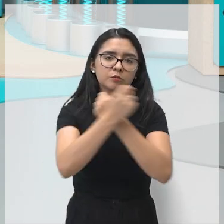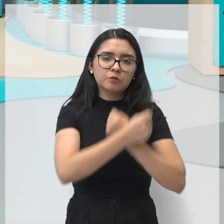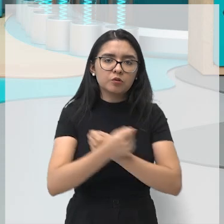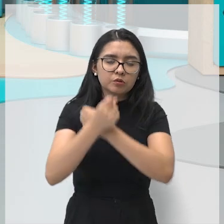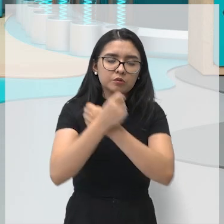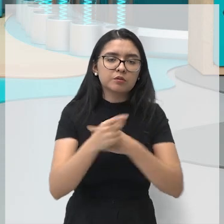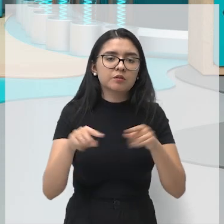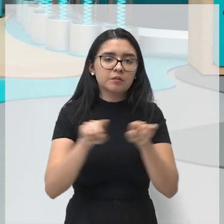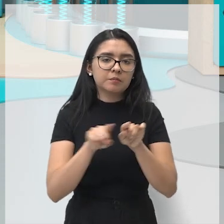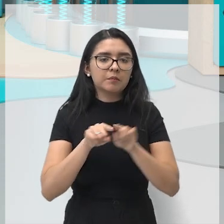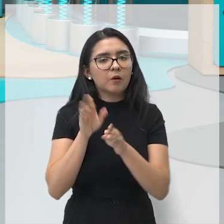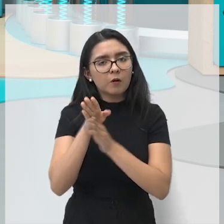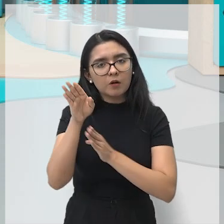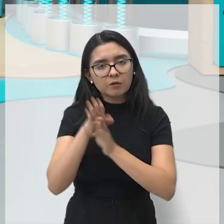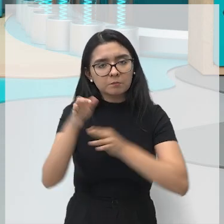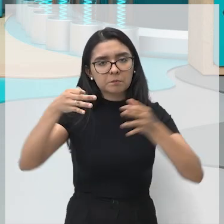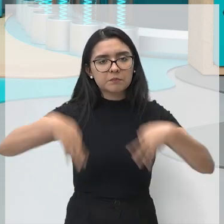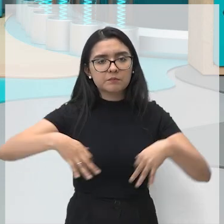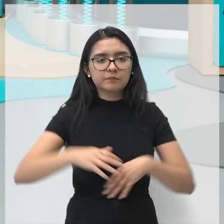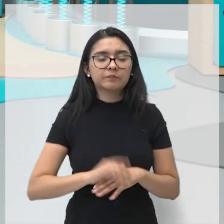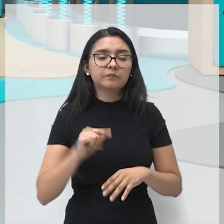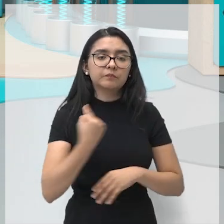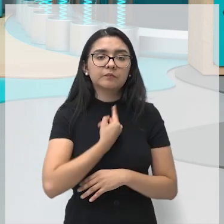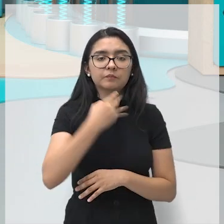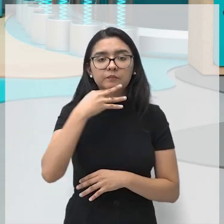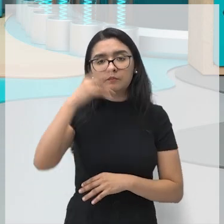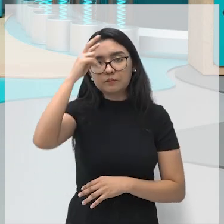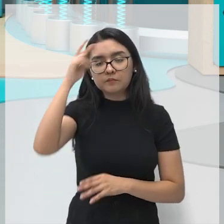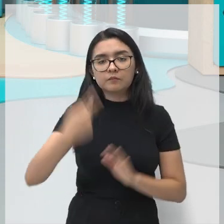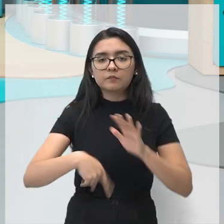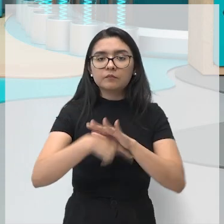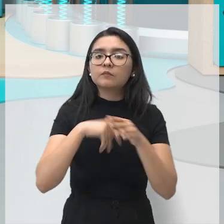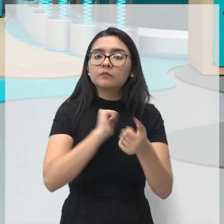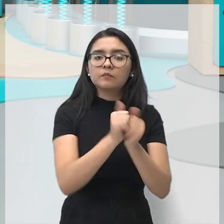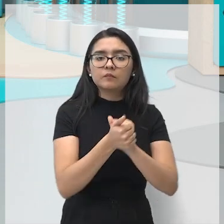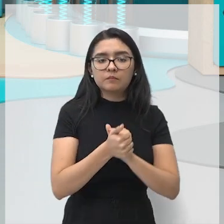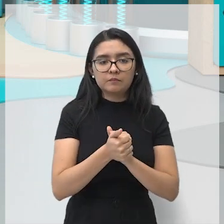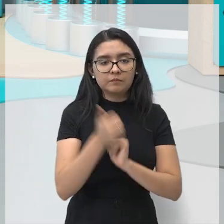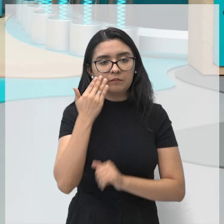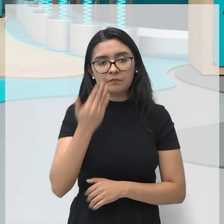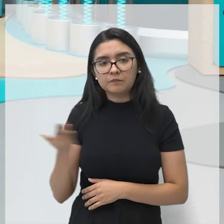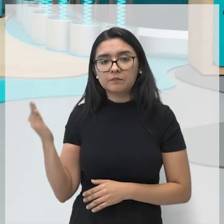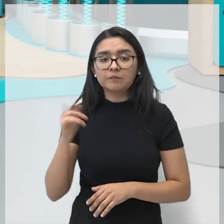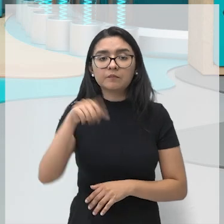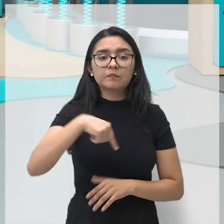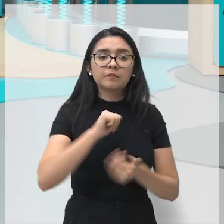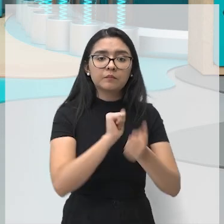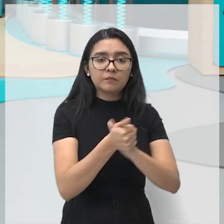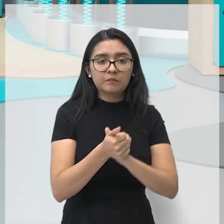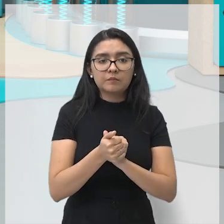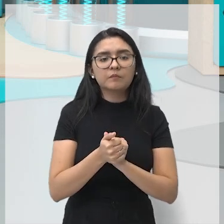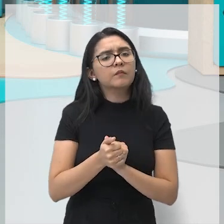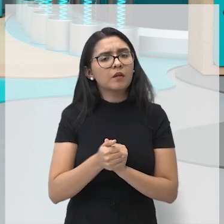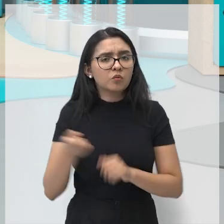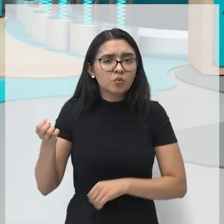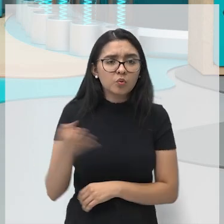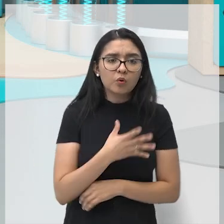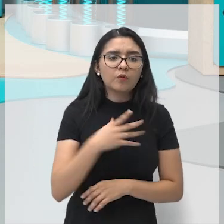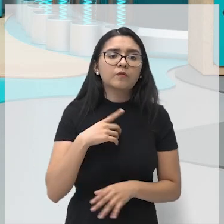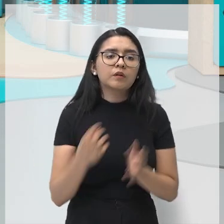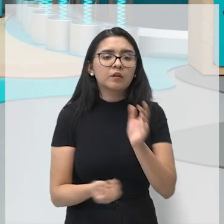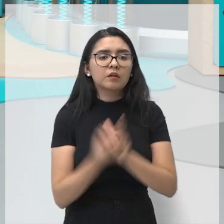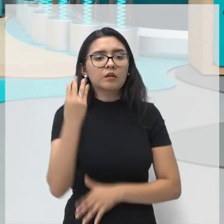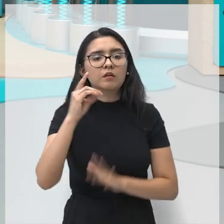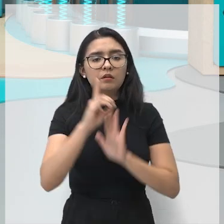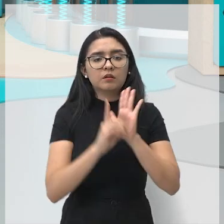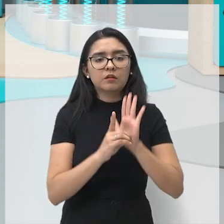orientação adequada. Para a gente conhecer um pouco mais da história do parkour, olha só, ele é um esporte um pouco recente, ele foi